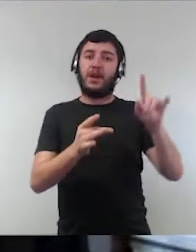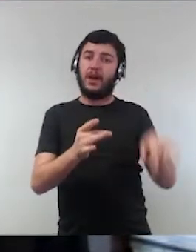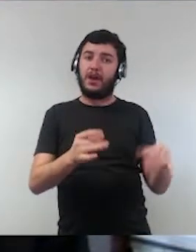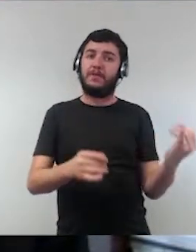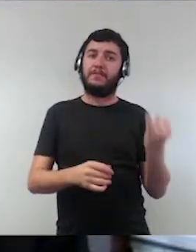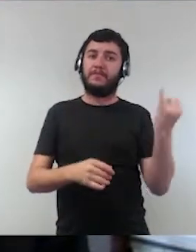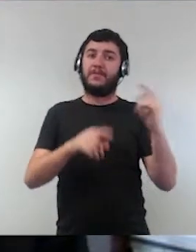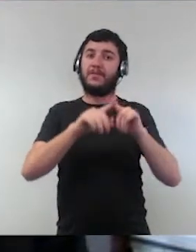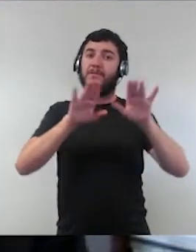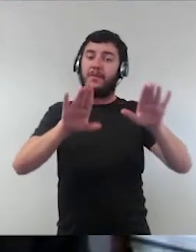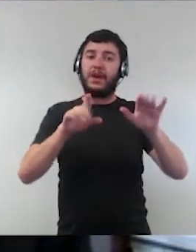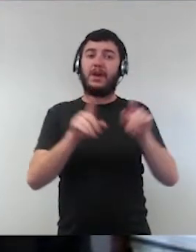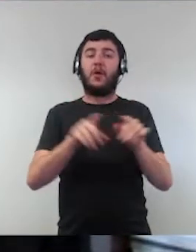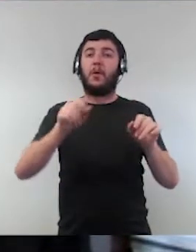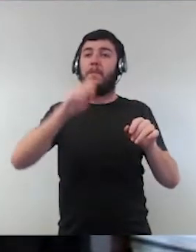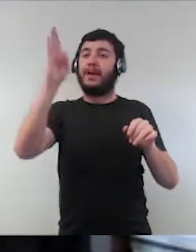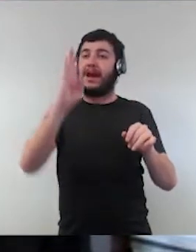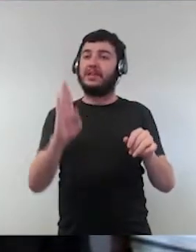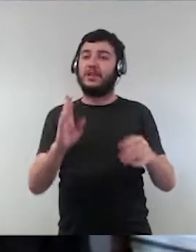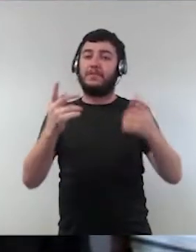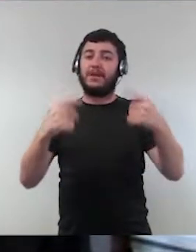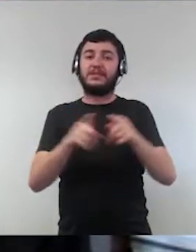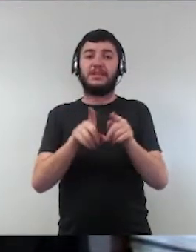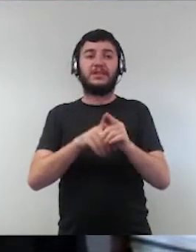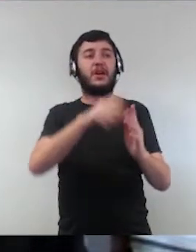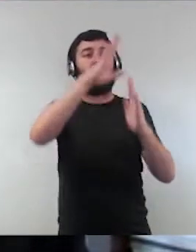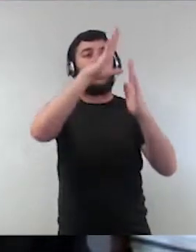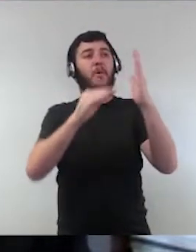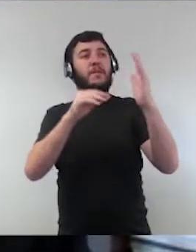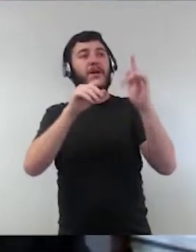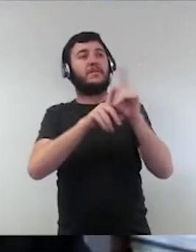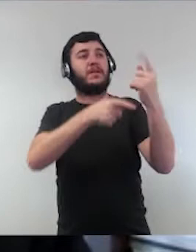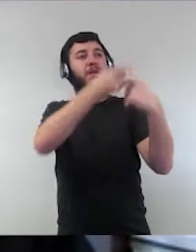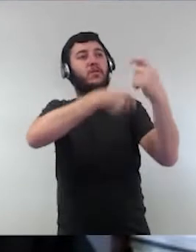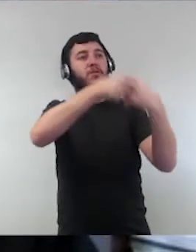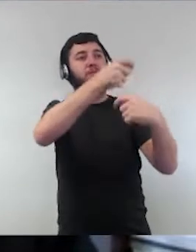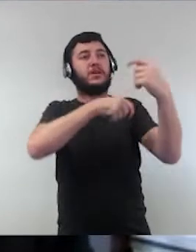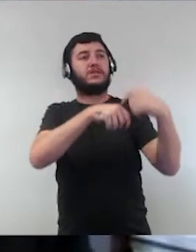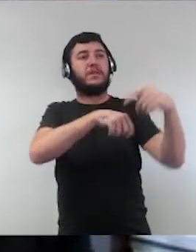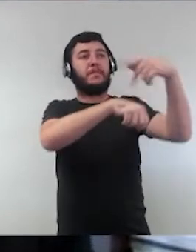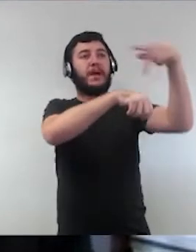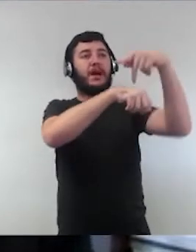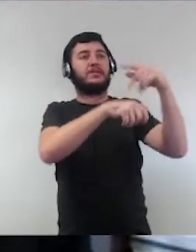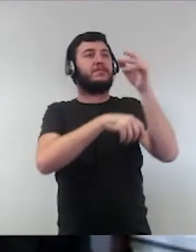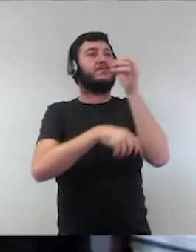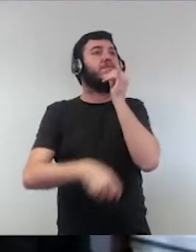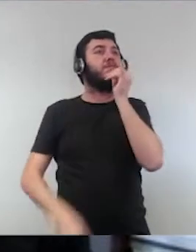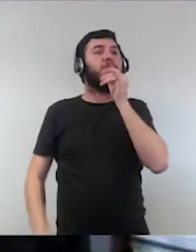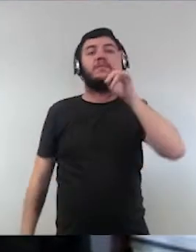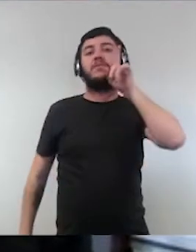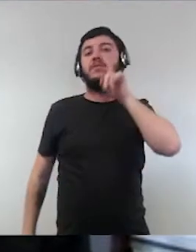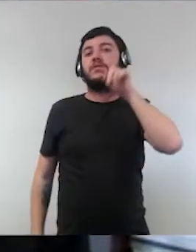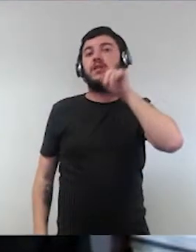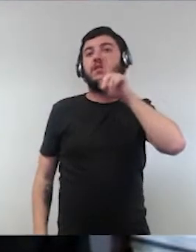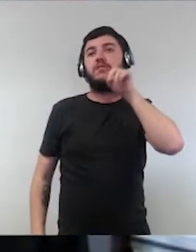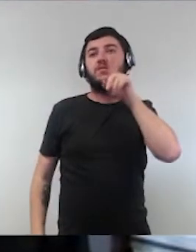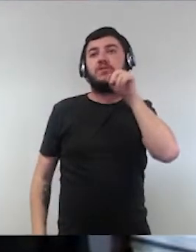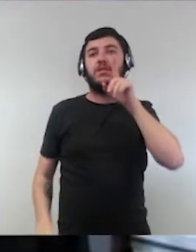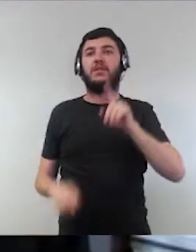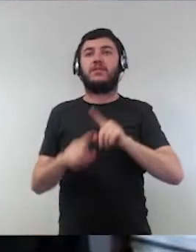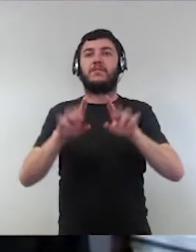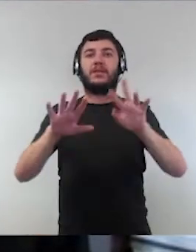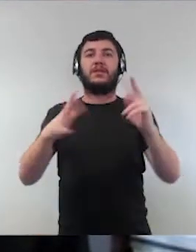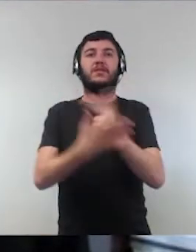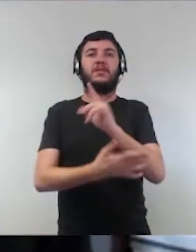equiparar às principais economias avançadas do mundo, com a notável exceção dos Estados Unidos, mas isso é possível que mude, já